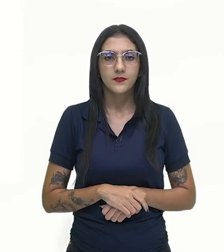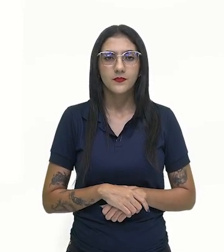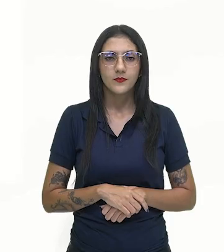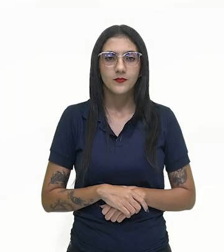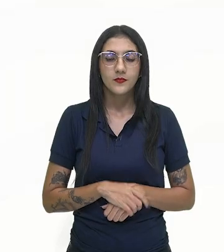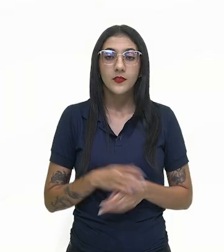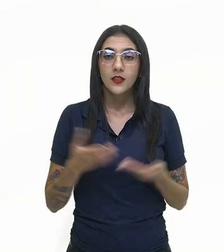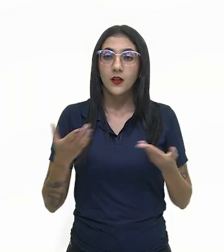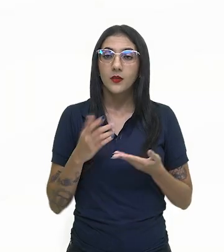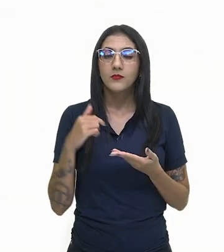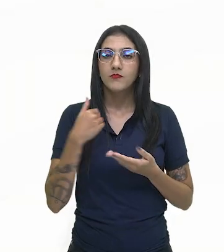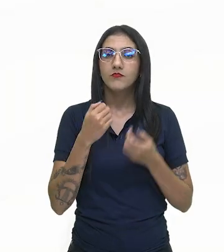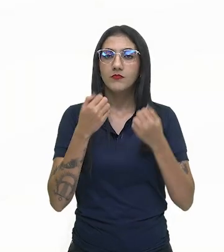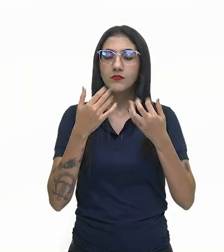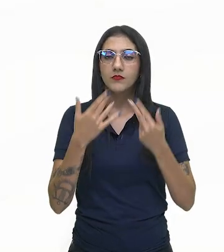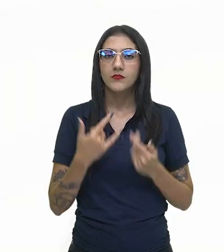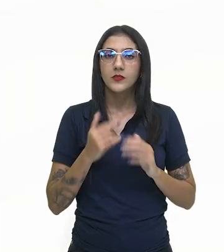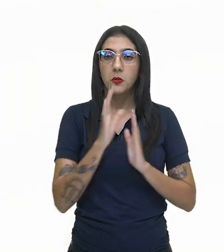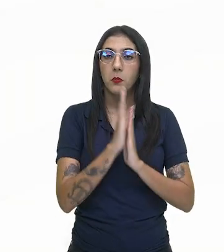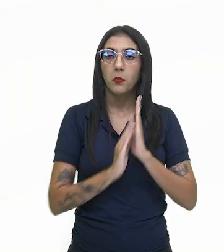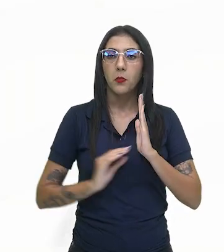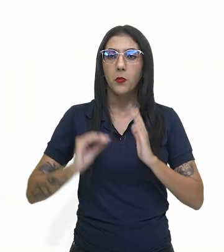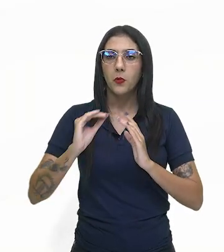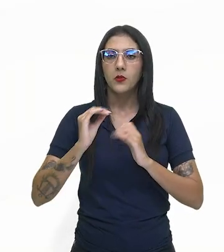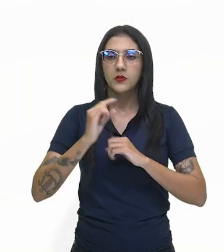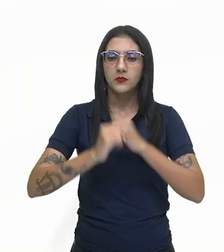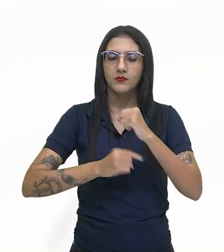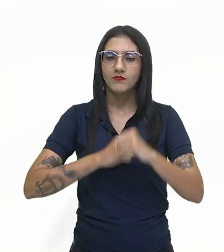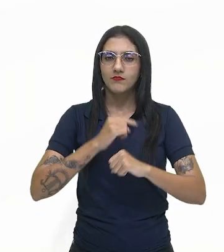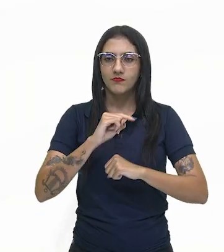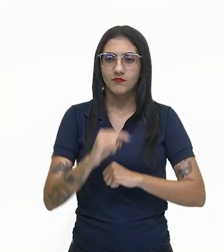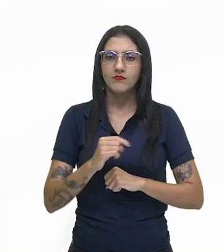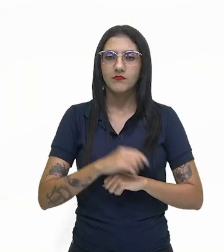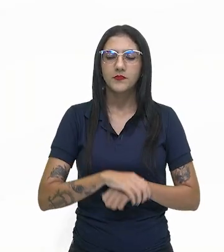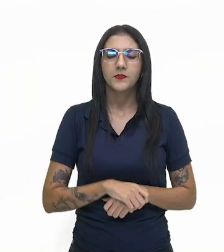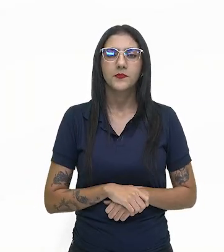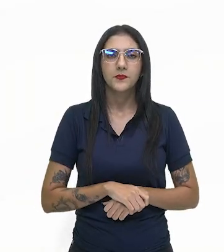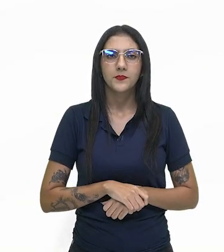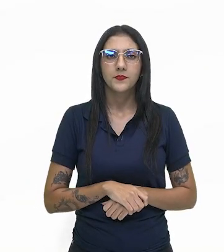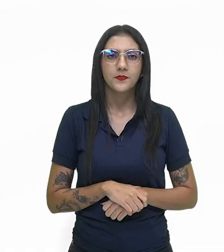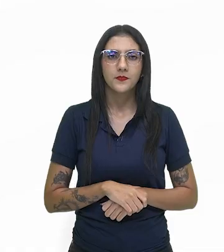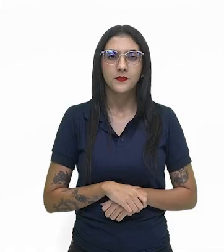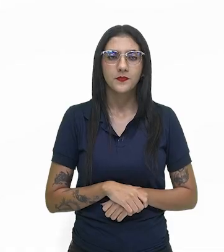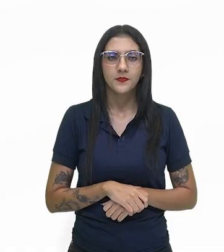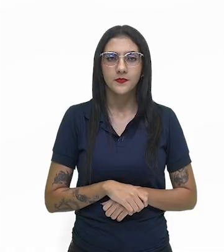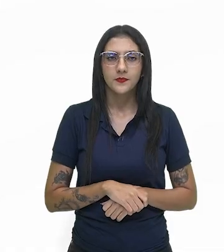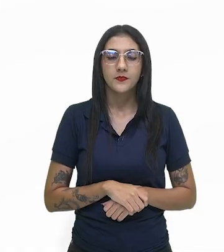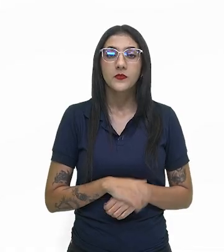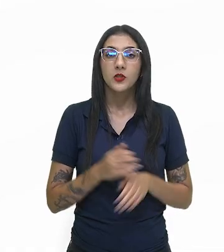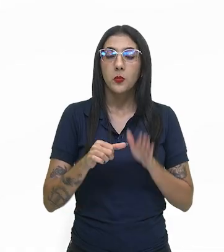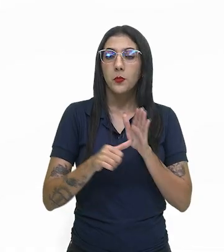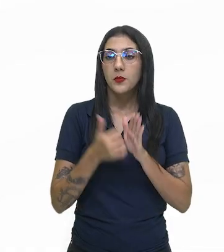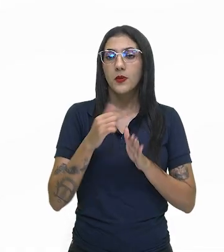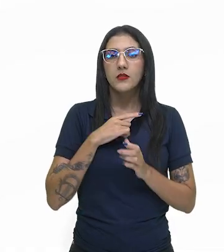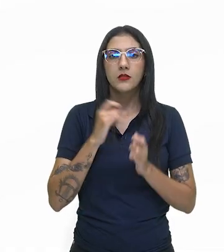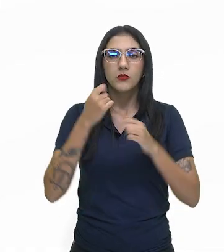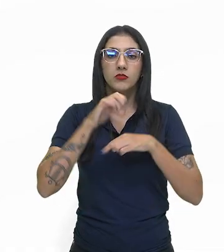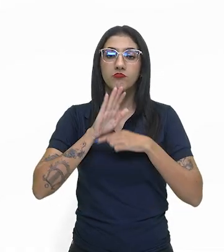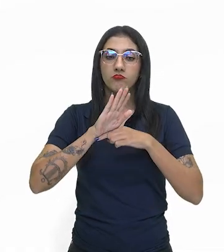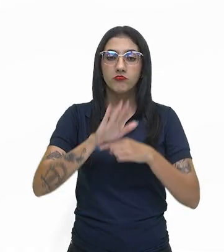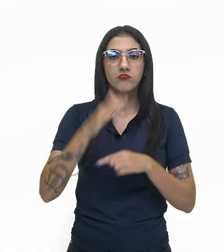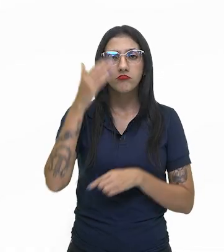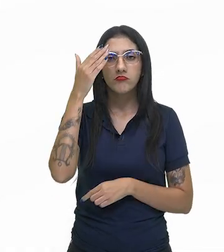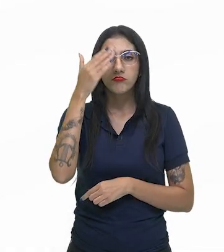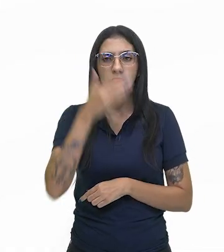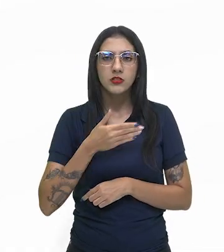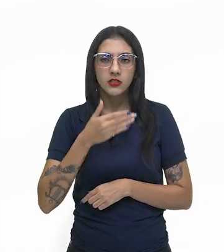atômicos. Então, o primeiro modelo, né, que foi comprovado